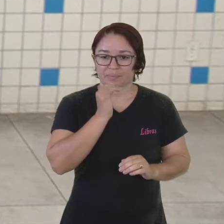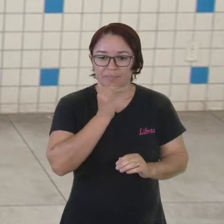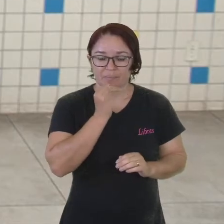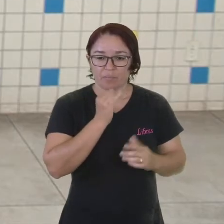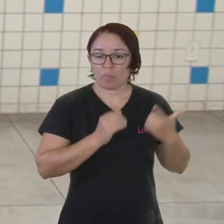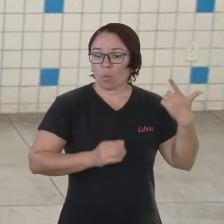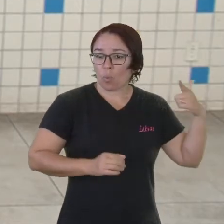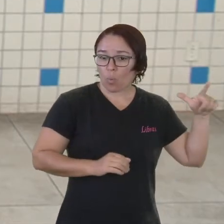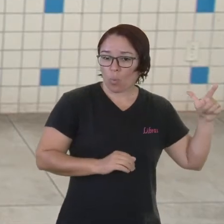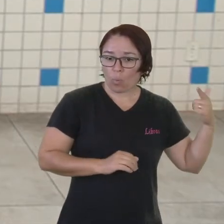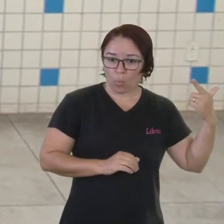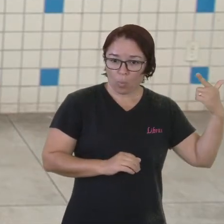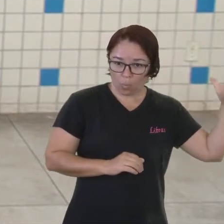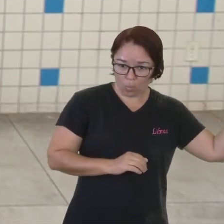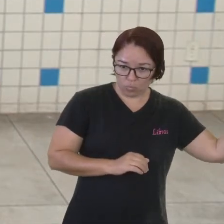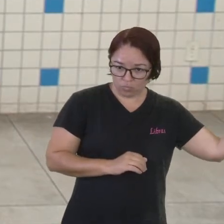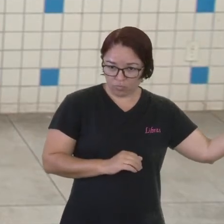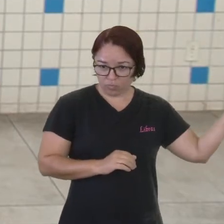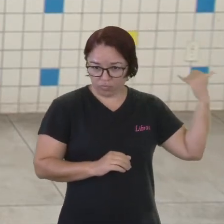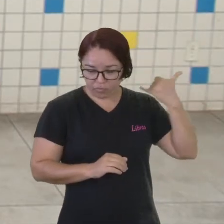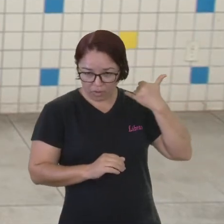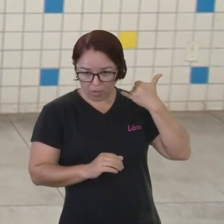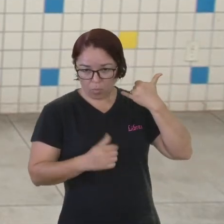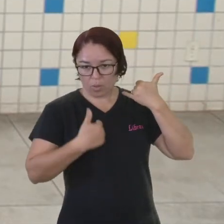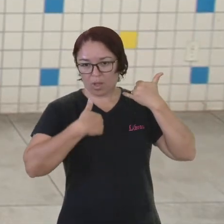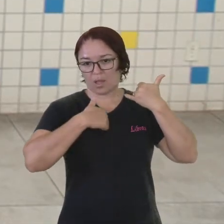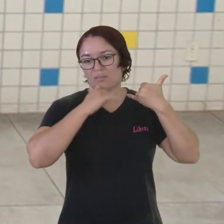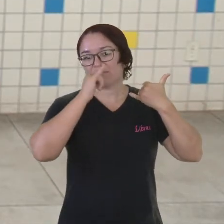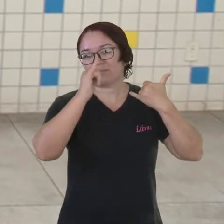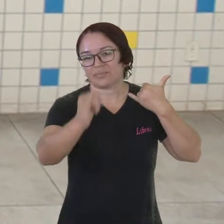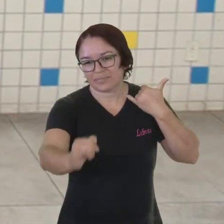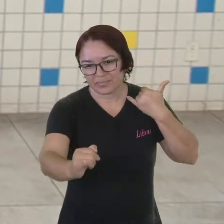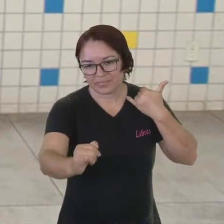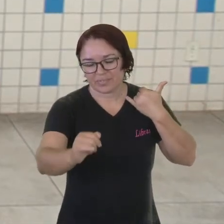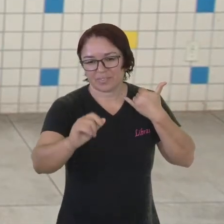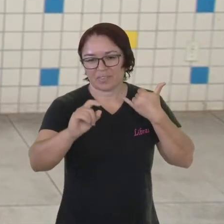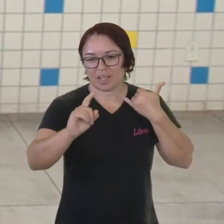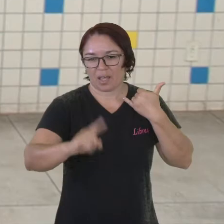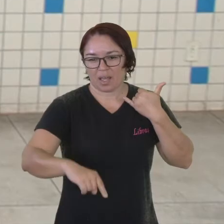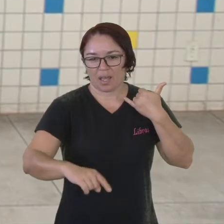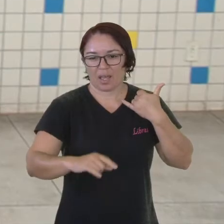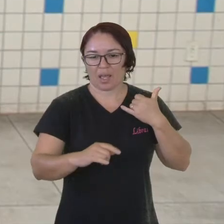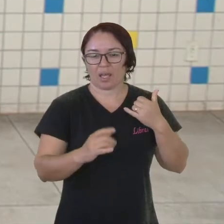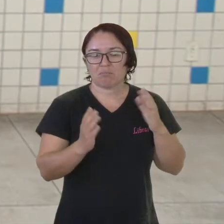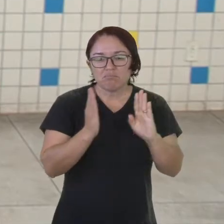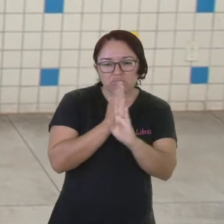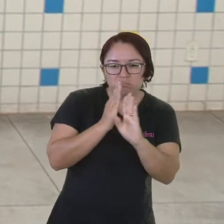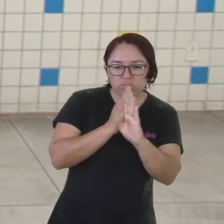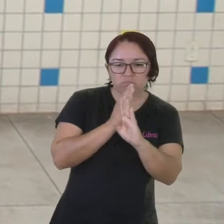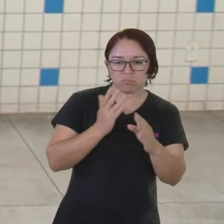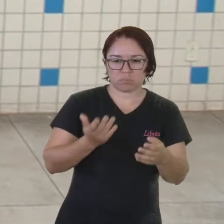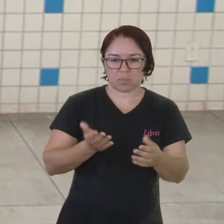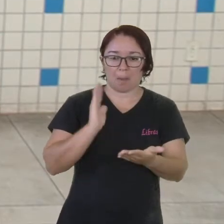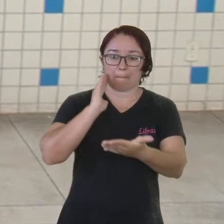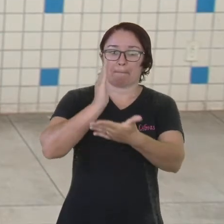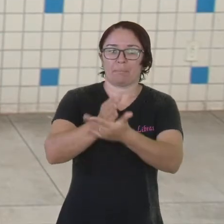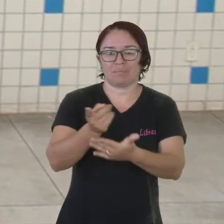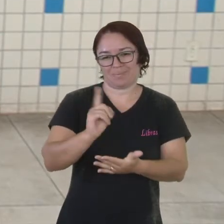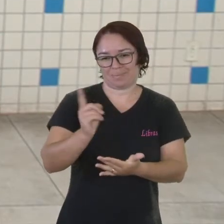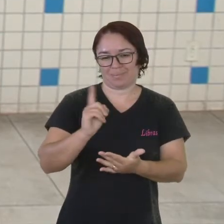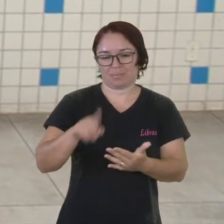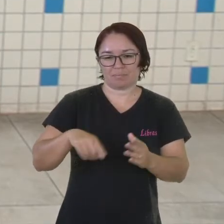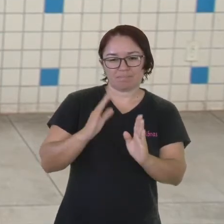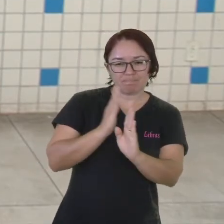disse, usando as minhas próprias palavras, é que apresenta o discurso indireto. No discurso